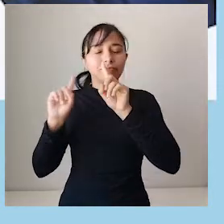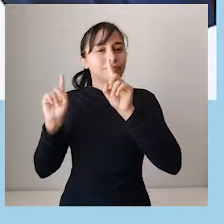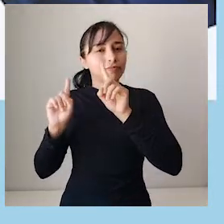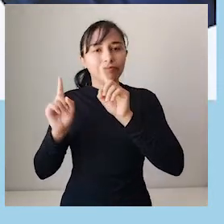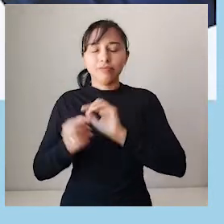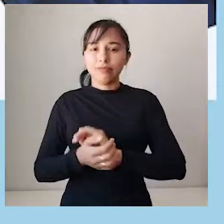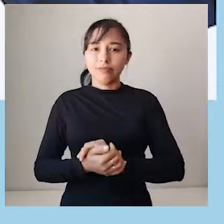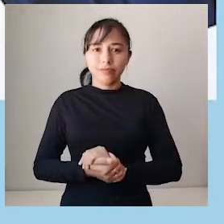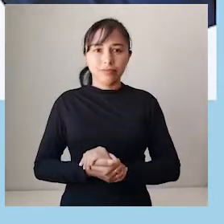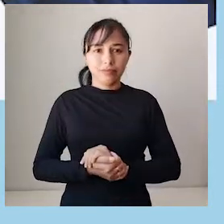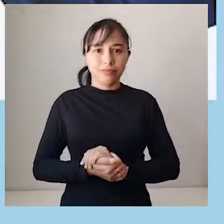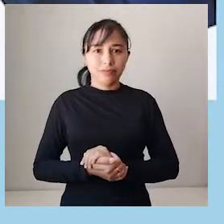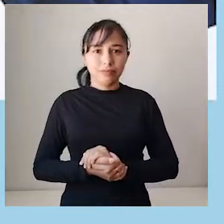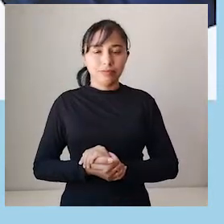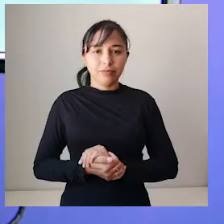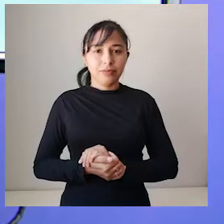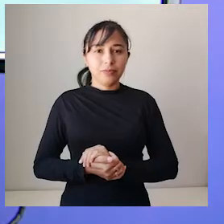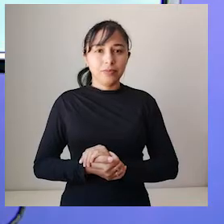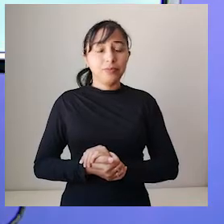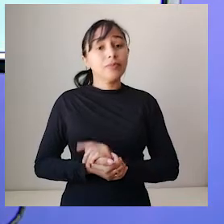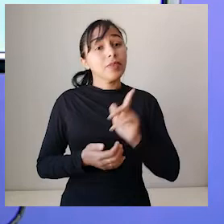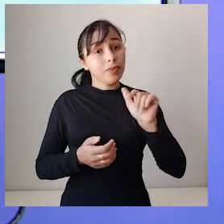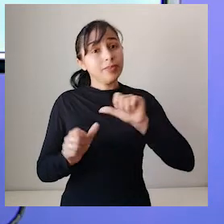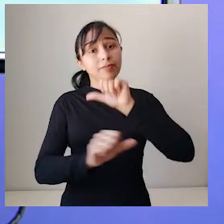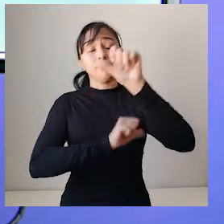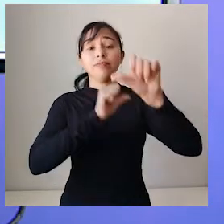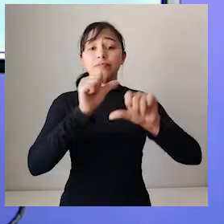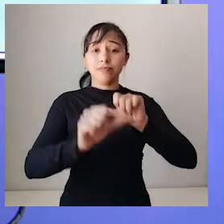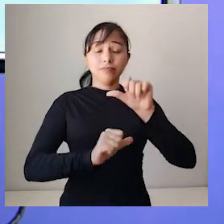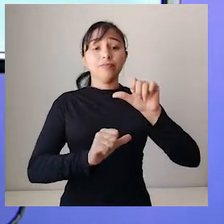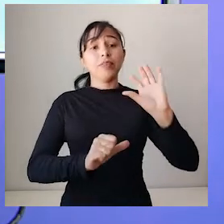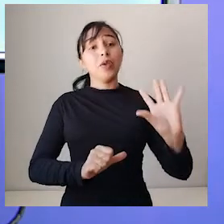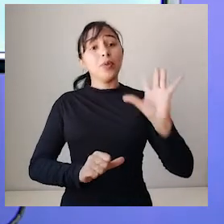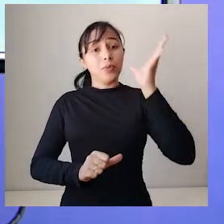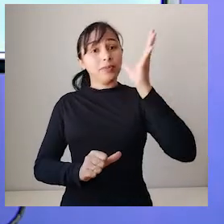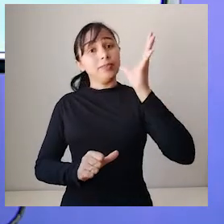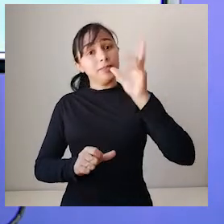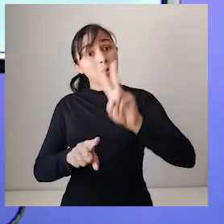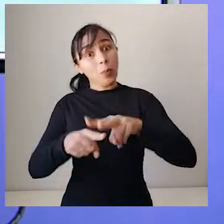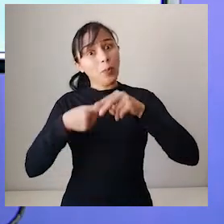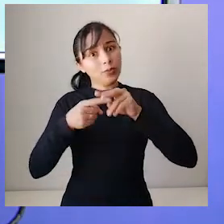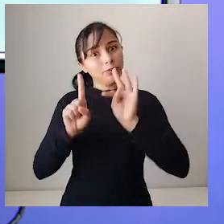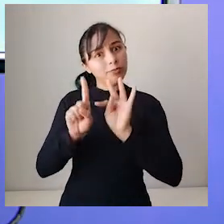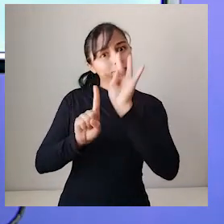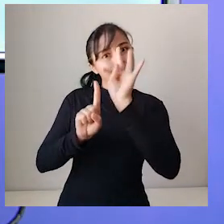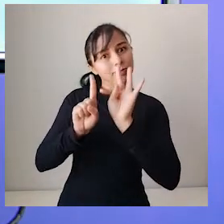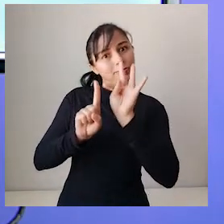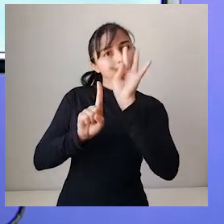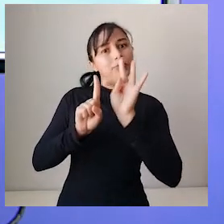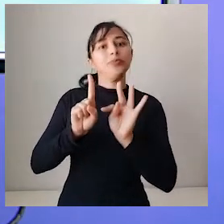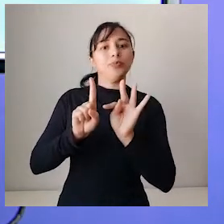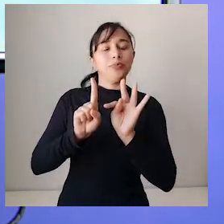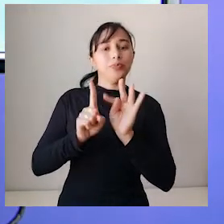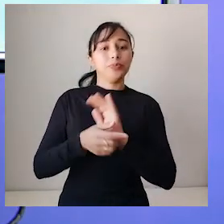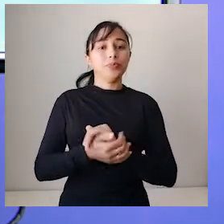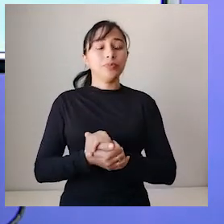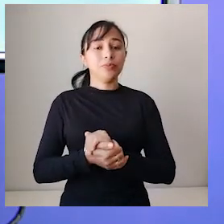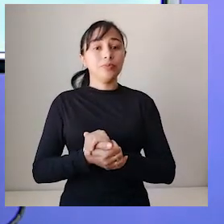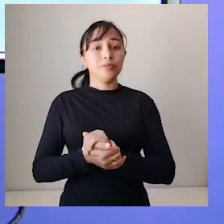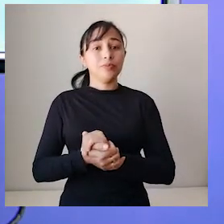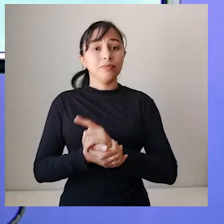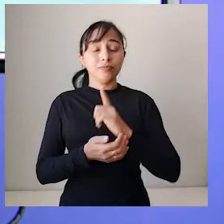a formação dessas bolinhas. Essas transformações ocorrem por influência da temperatura e